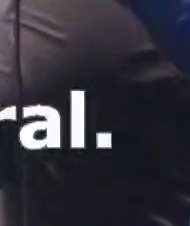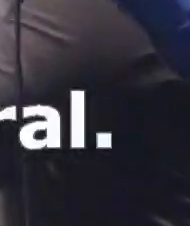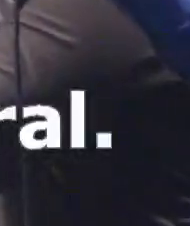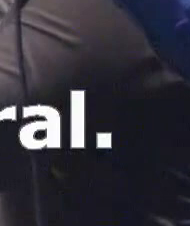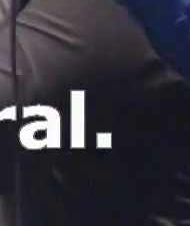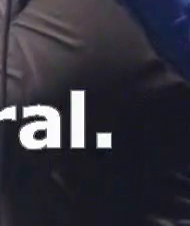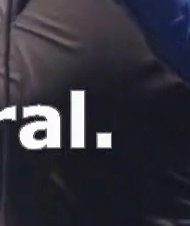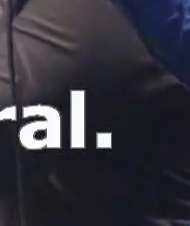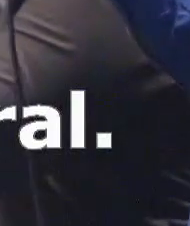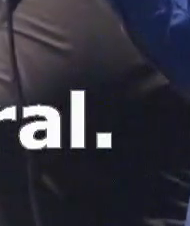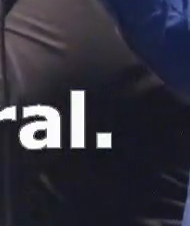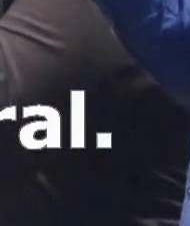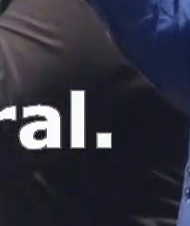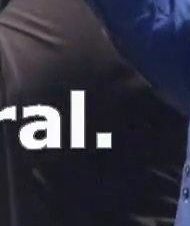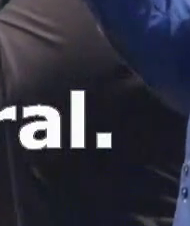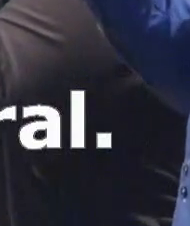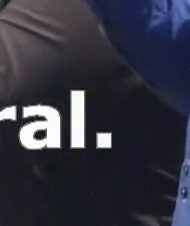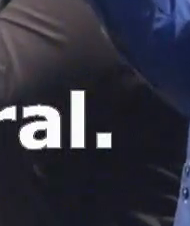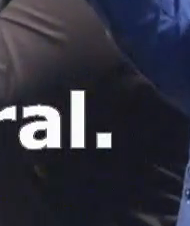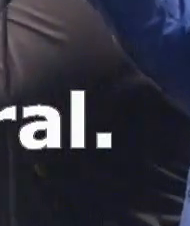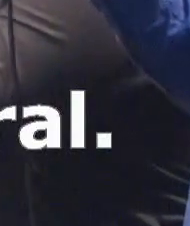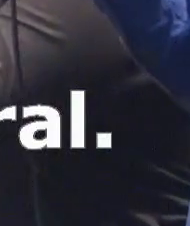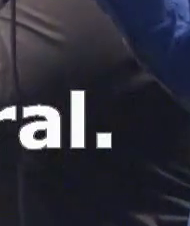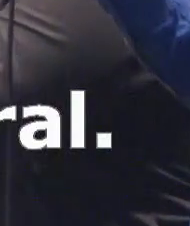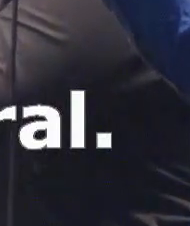E passa o